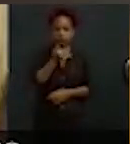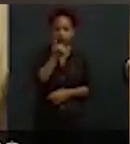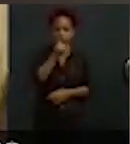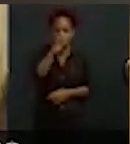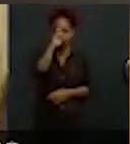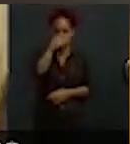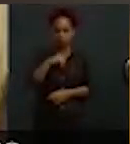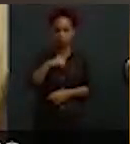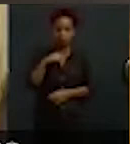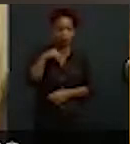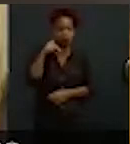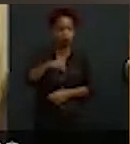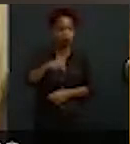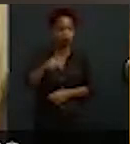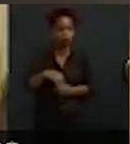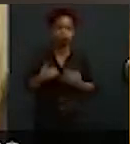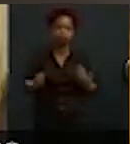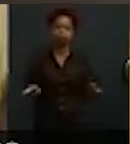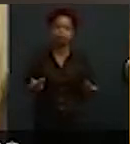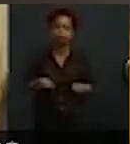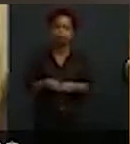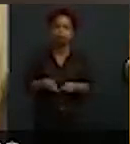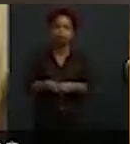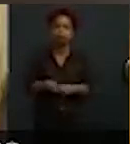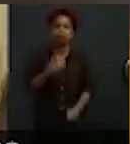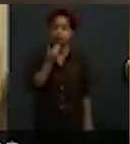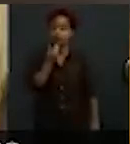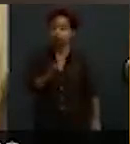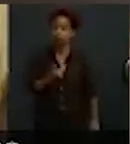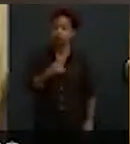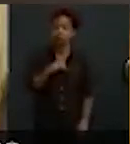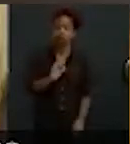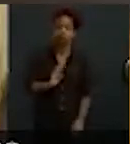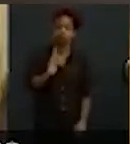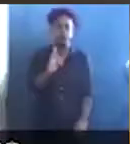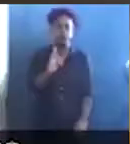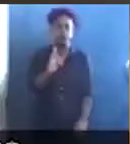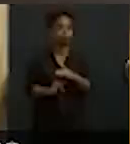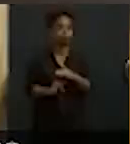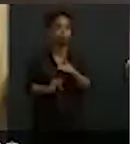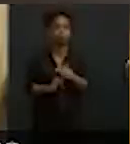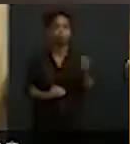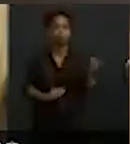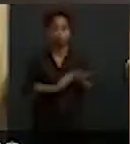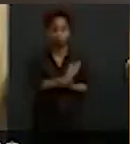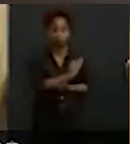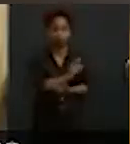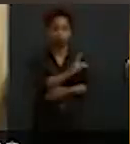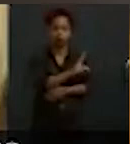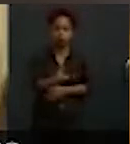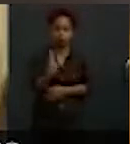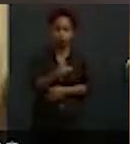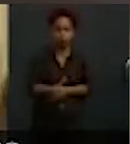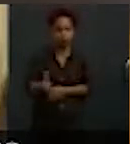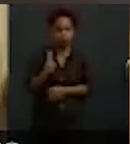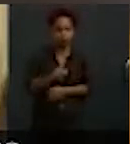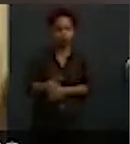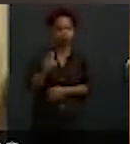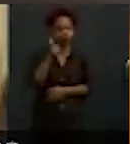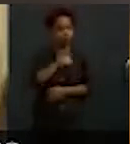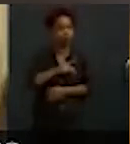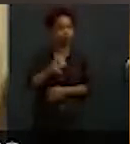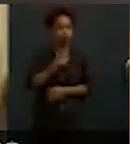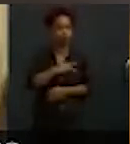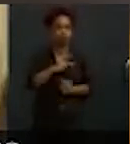concessão da comenda é feita pelo chefe da instituição, após a aprovação dos nomes dos agraciados pelo